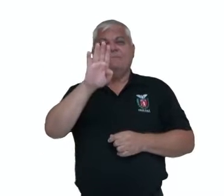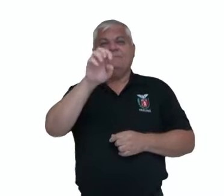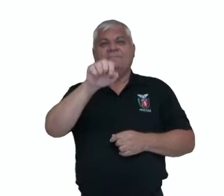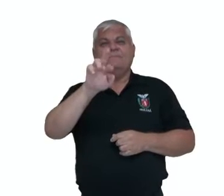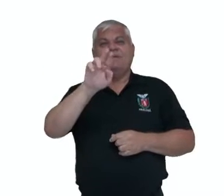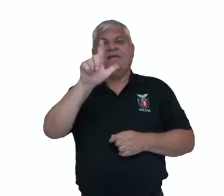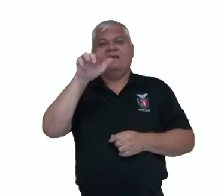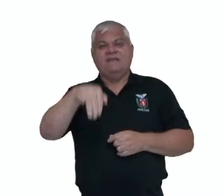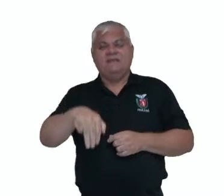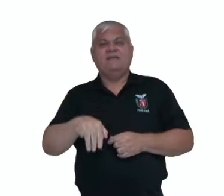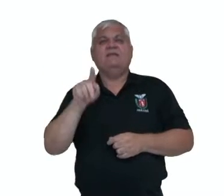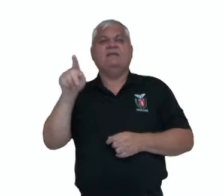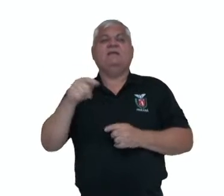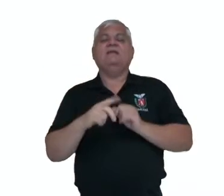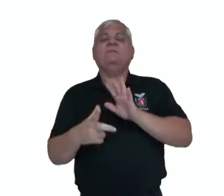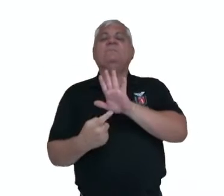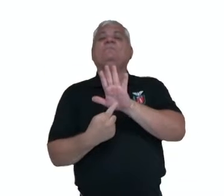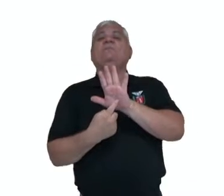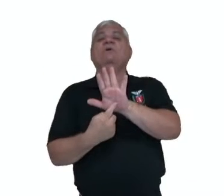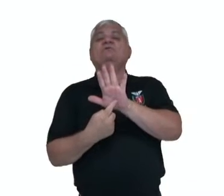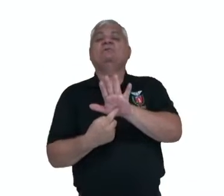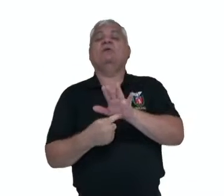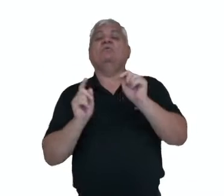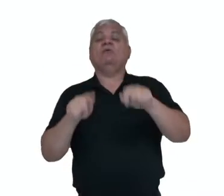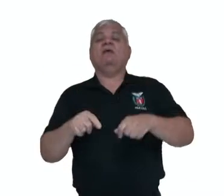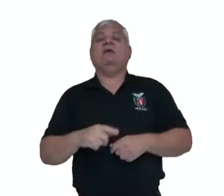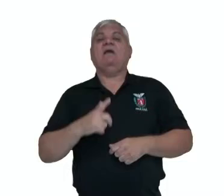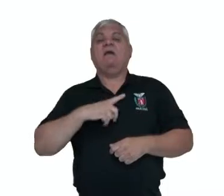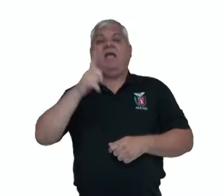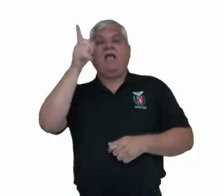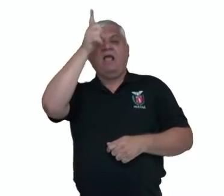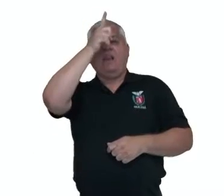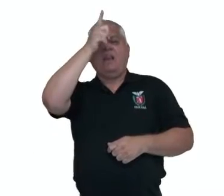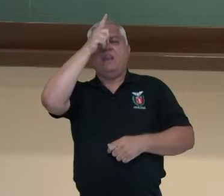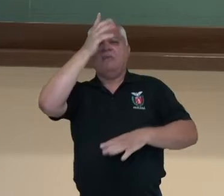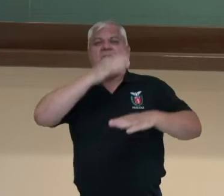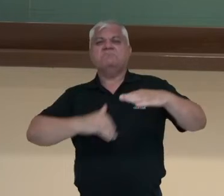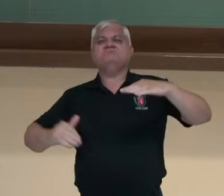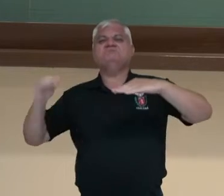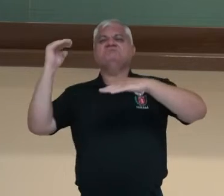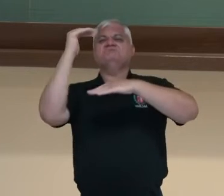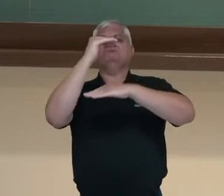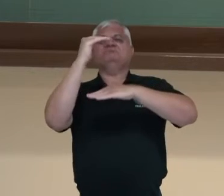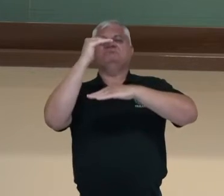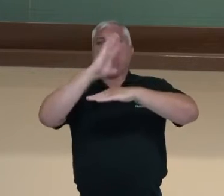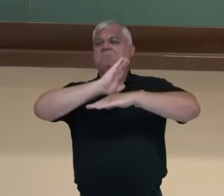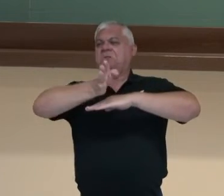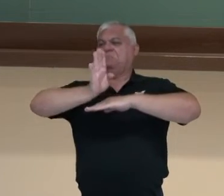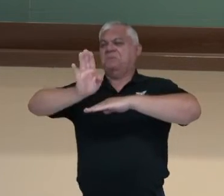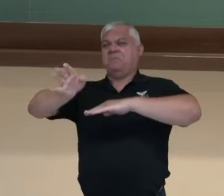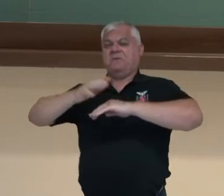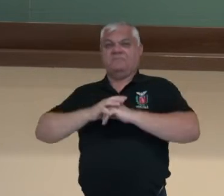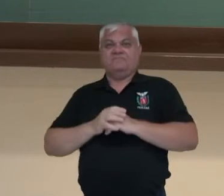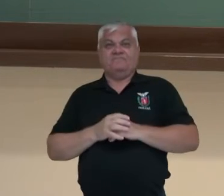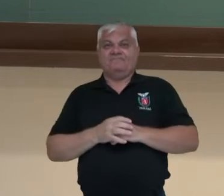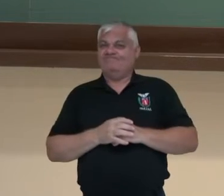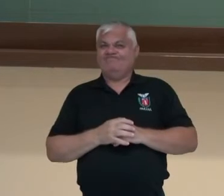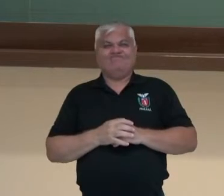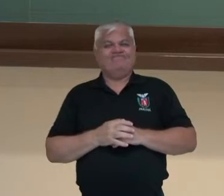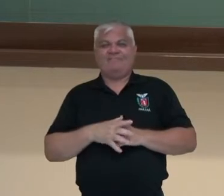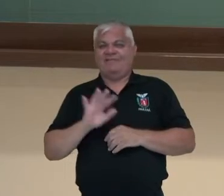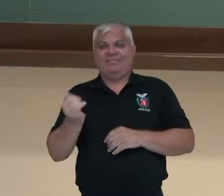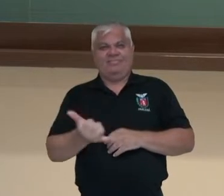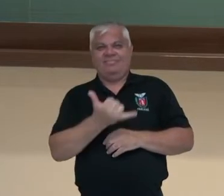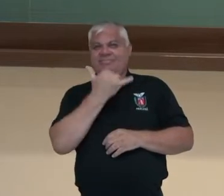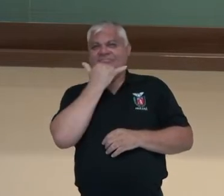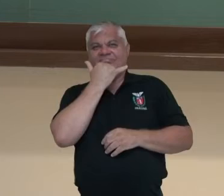Hitler, né, eles queriam mostrar que a superioridade da raça ariana. E, nesse momento lá, eles